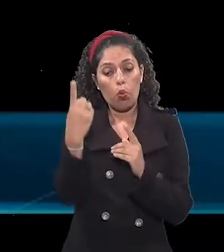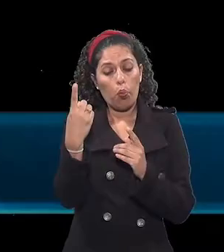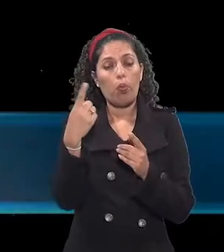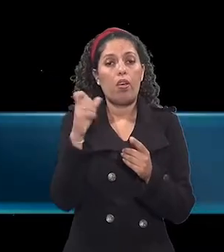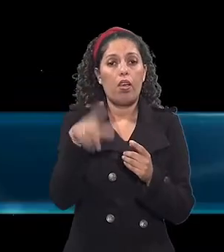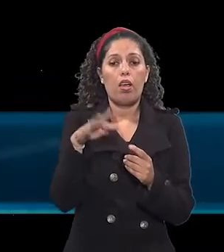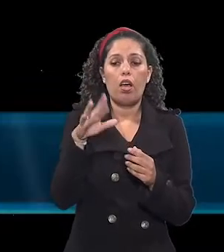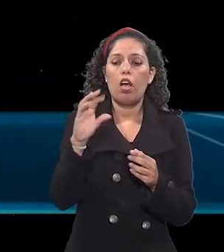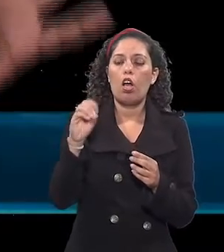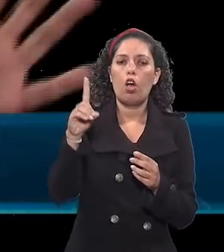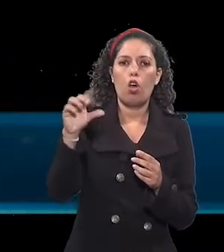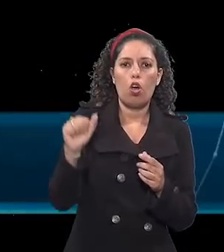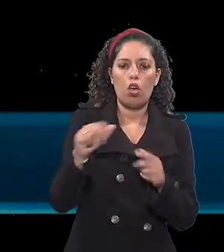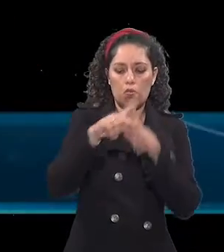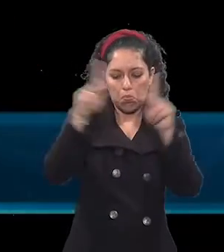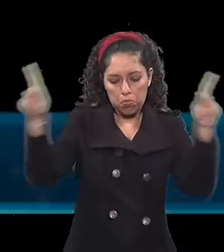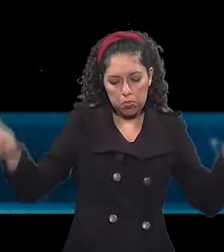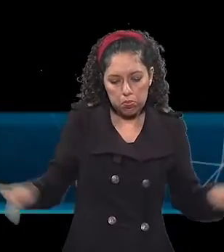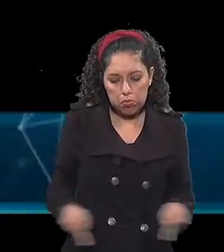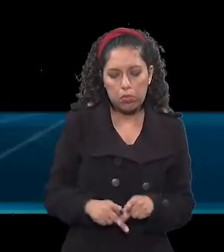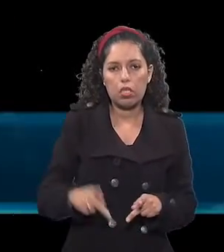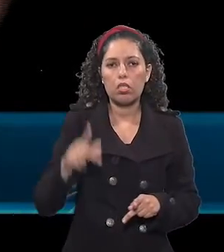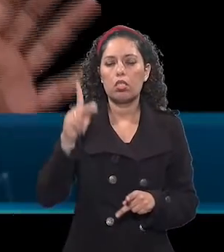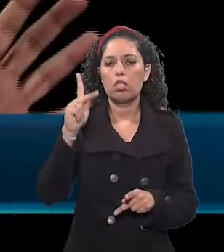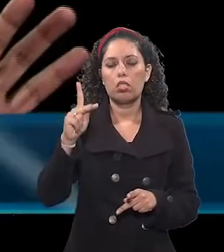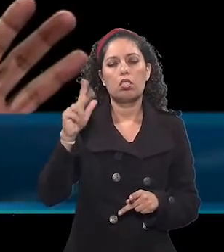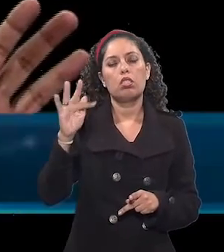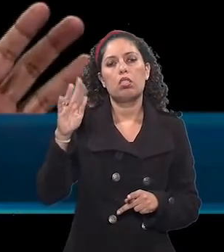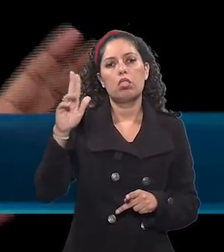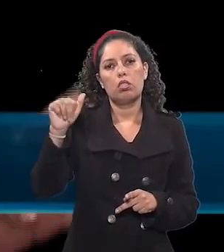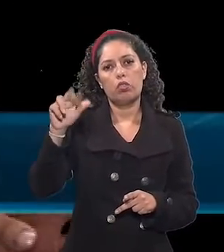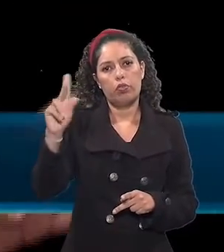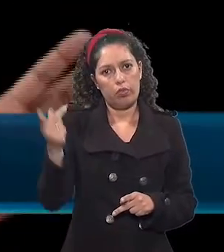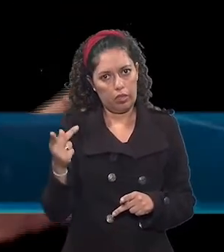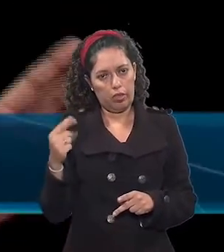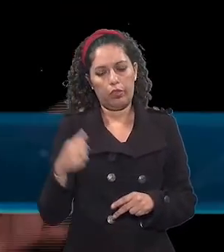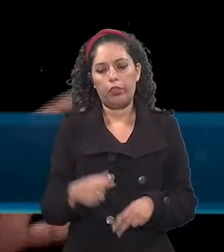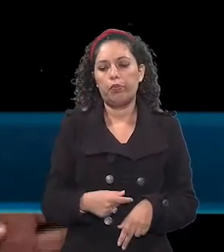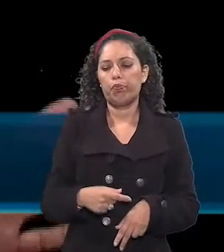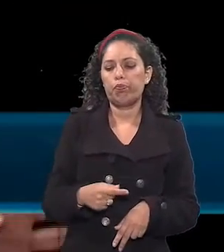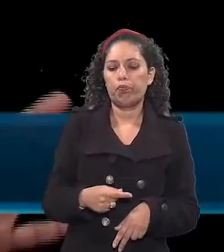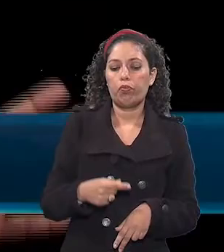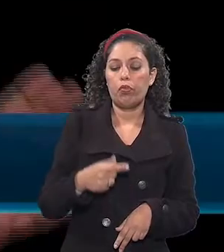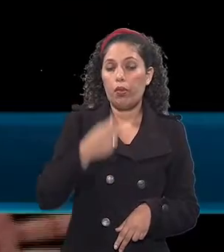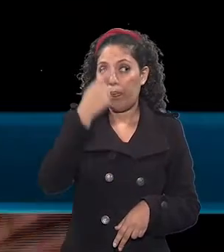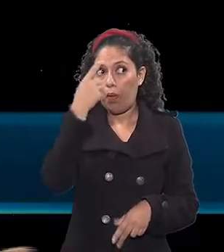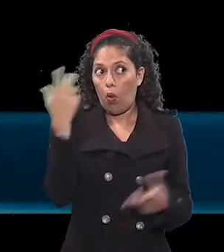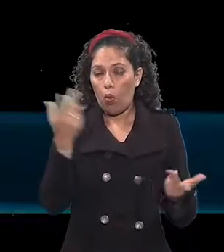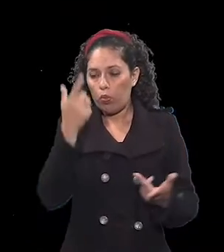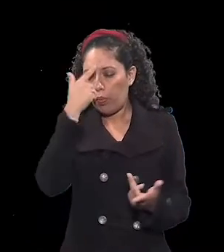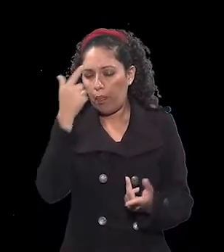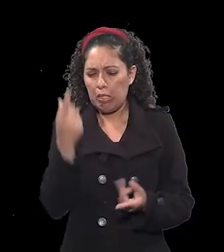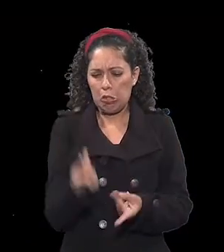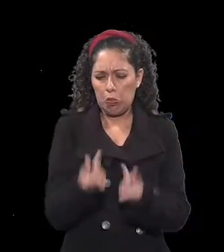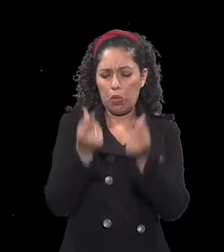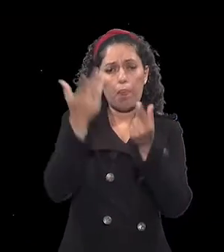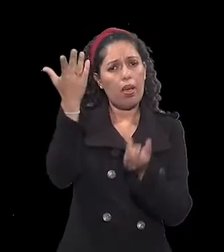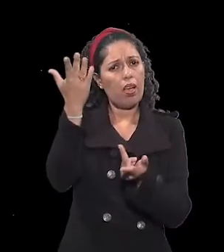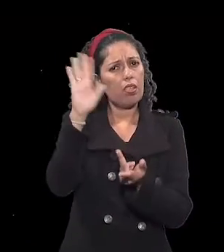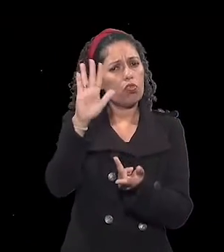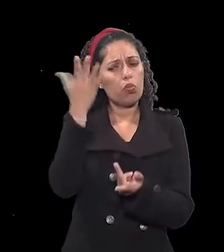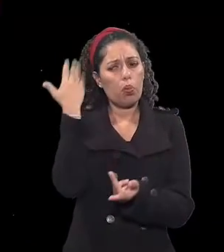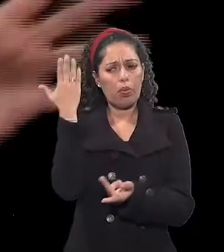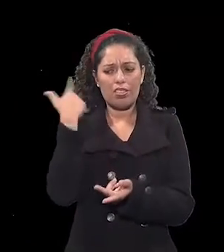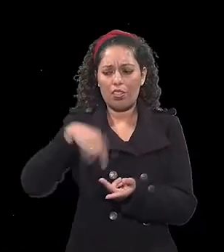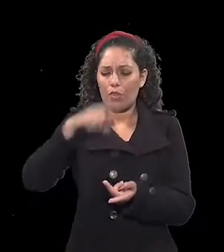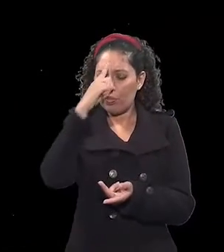de funk, que hoje é propagada mediaticamente, né, tem uma questão comercial e não é aquela veia, né, aquela ideia nossa inicial,